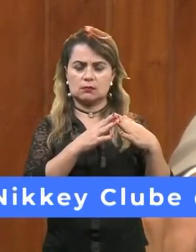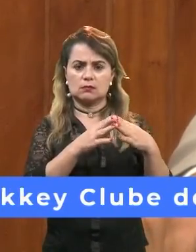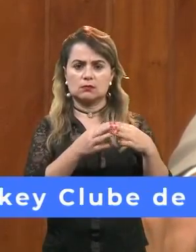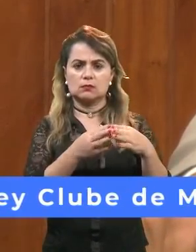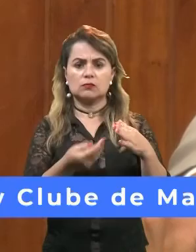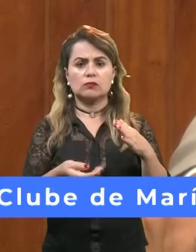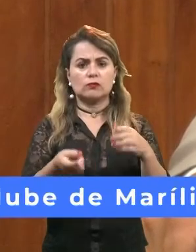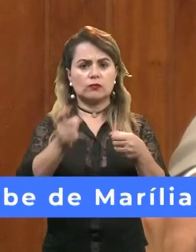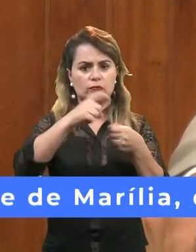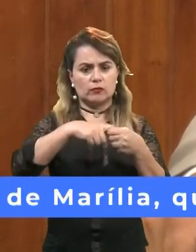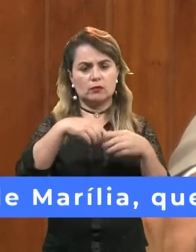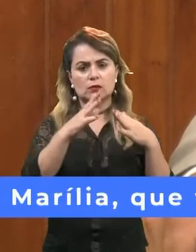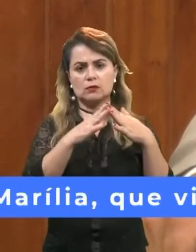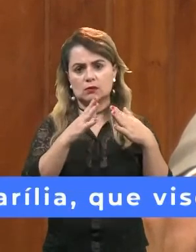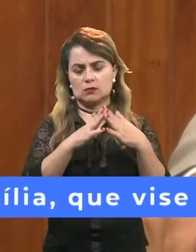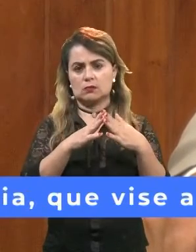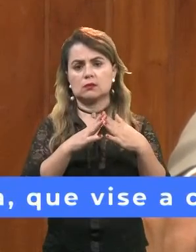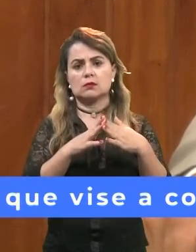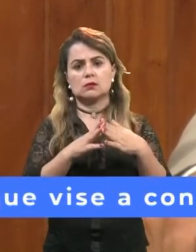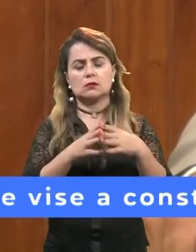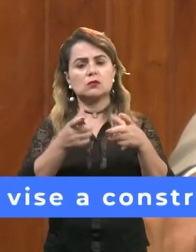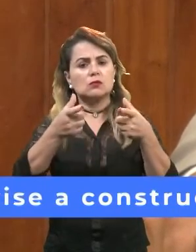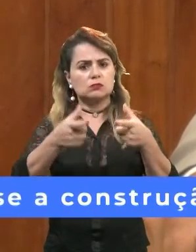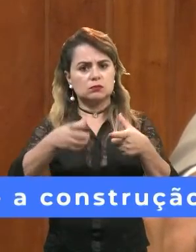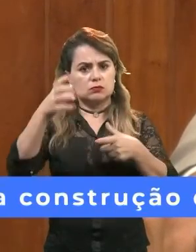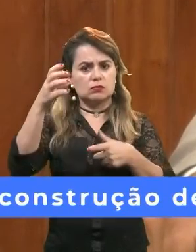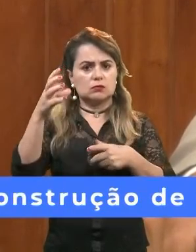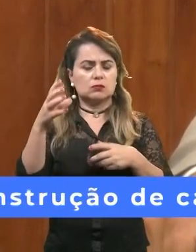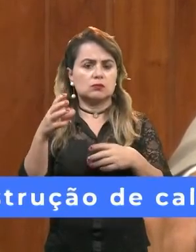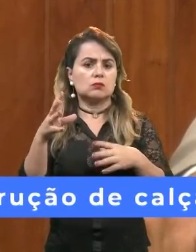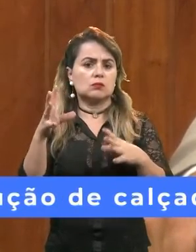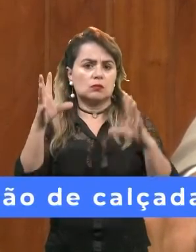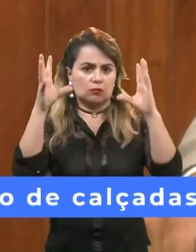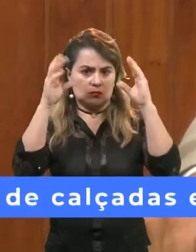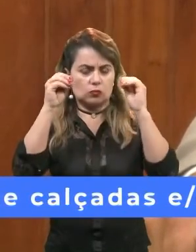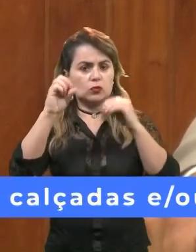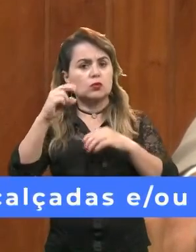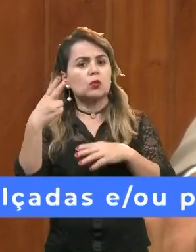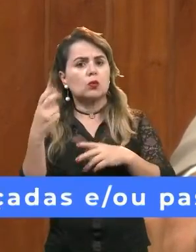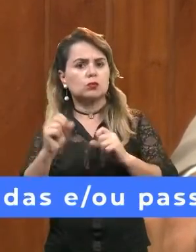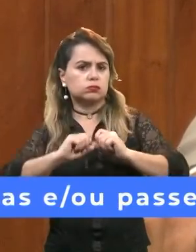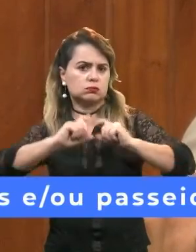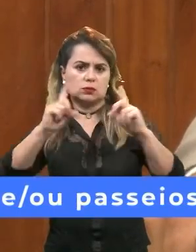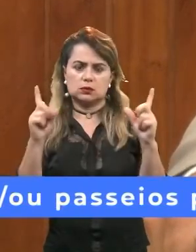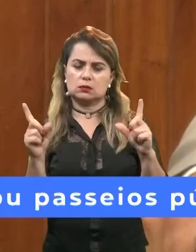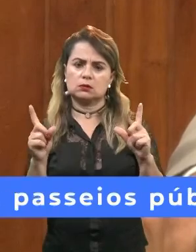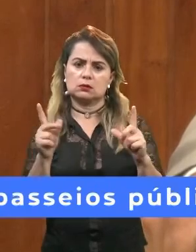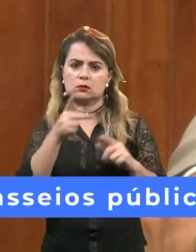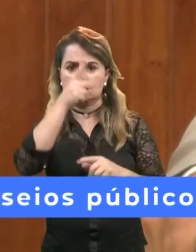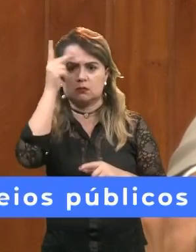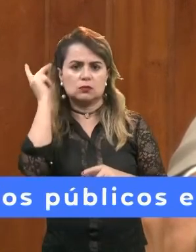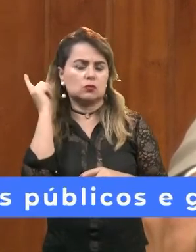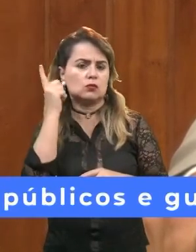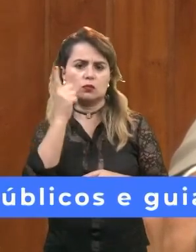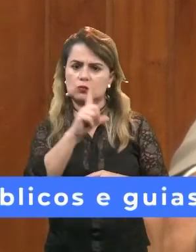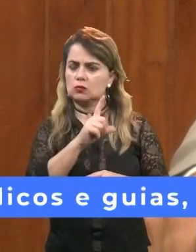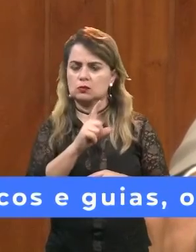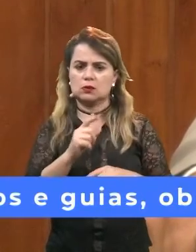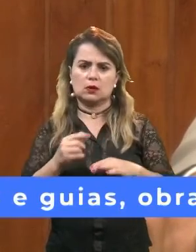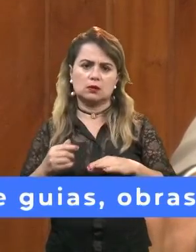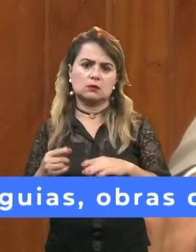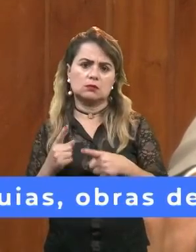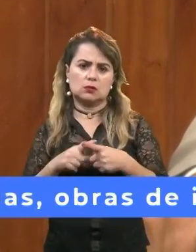É um cúmulo ali à noite, qualquer horário do dia, quando tem aquelas festas do Nikkei Club, não consegue sair, é uma dificuldade